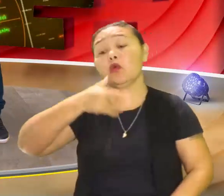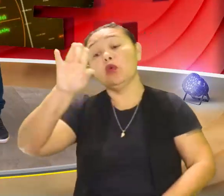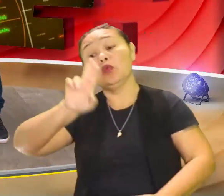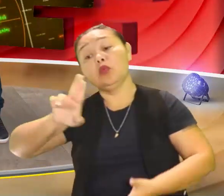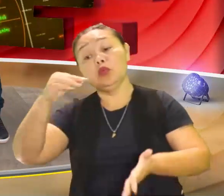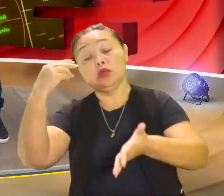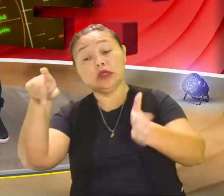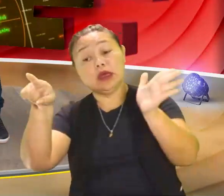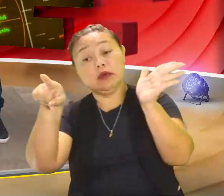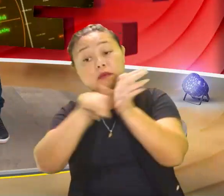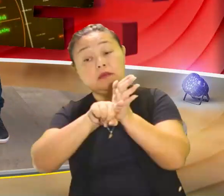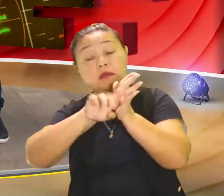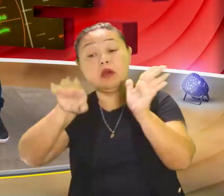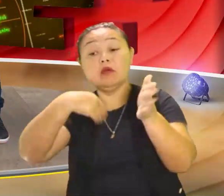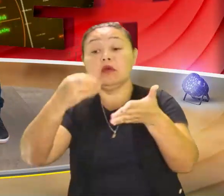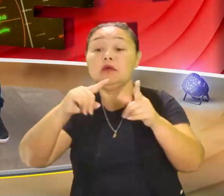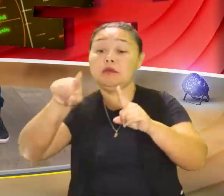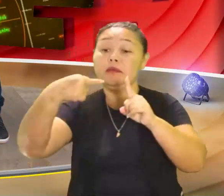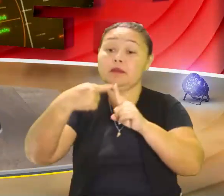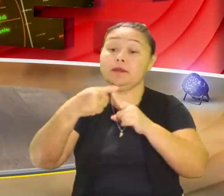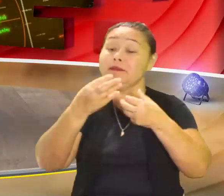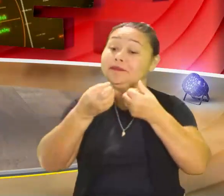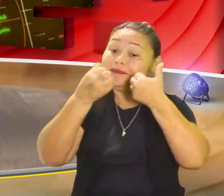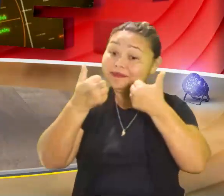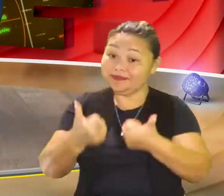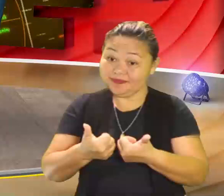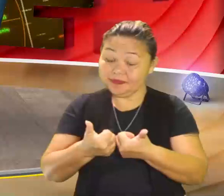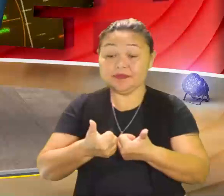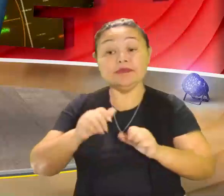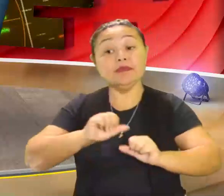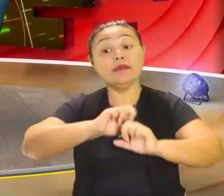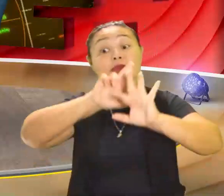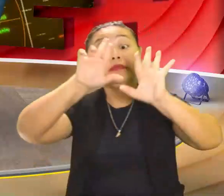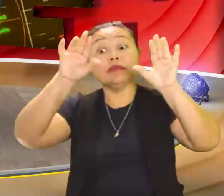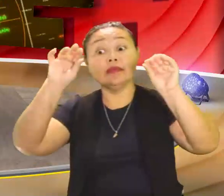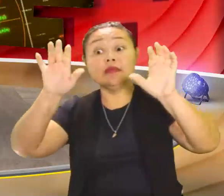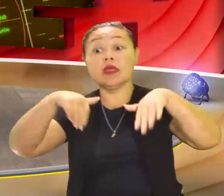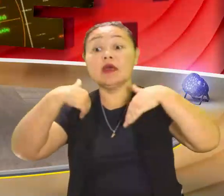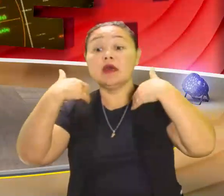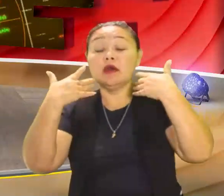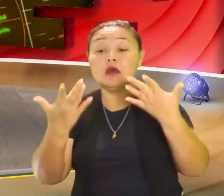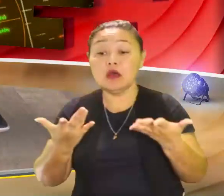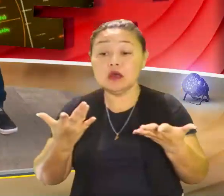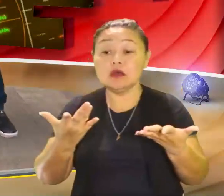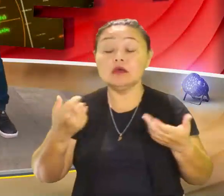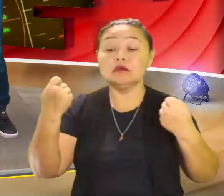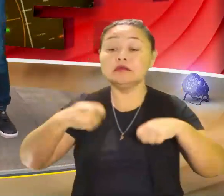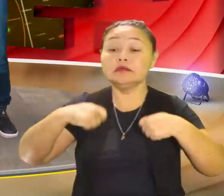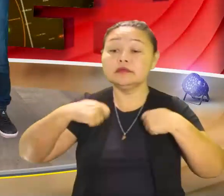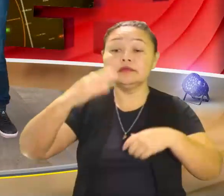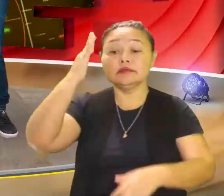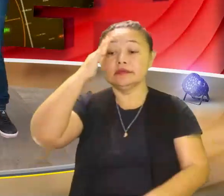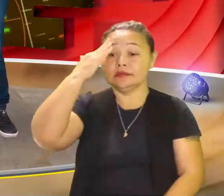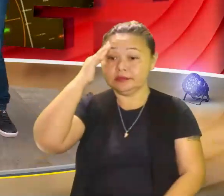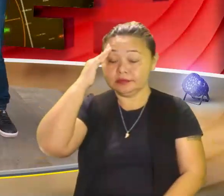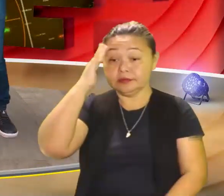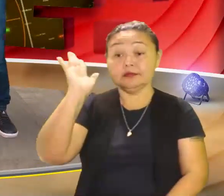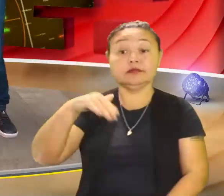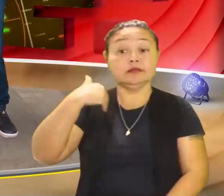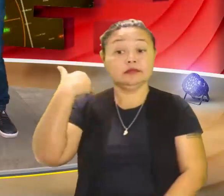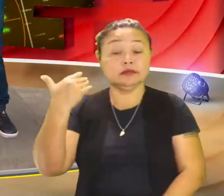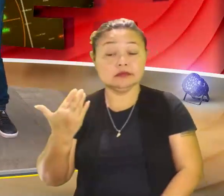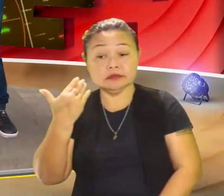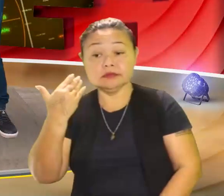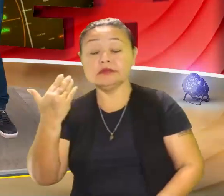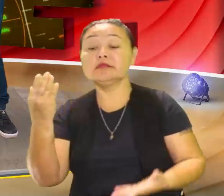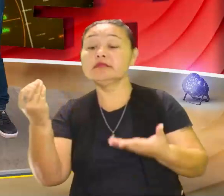usar menos e quando eu vou usar mais. Muito bem. E claro, né, para a gente aplicar algo, a gente precisa compreender. Então,